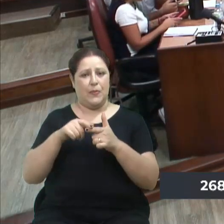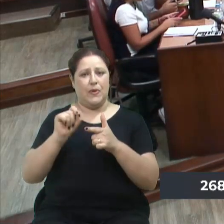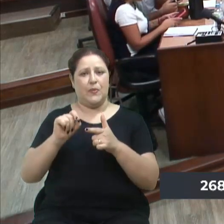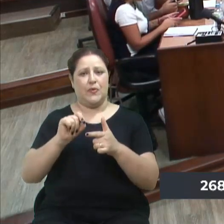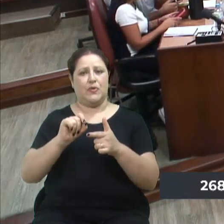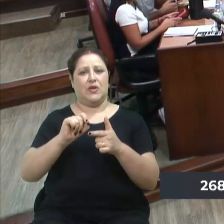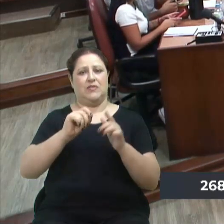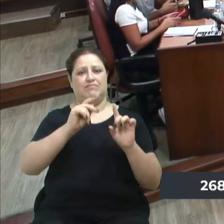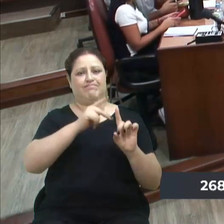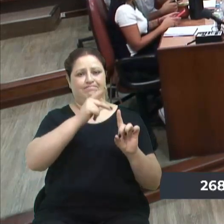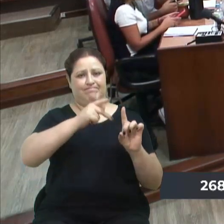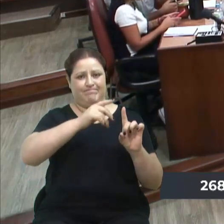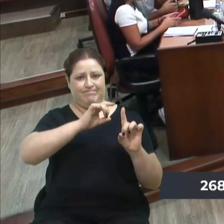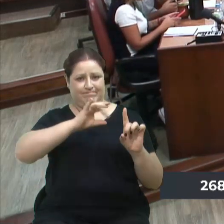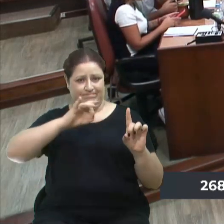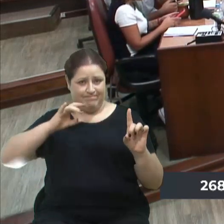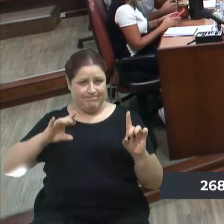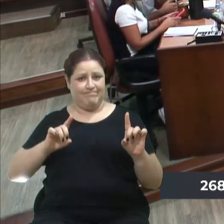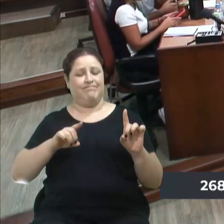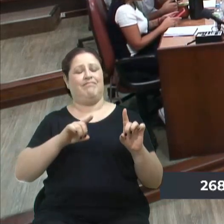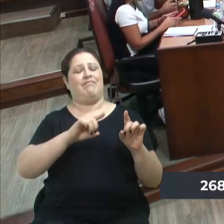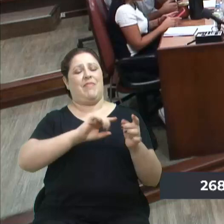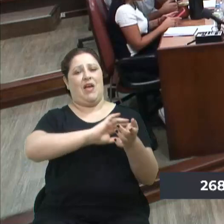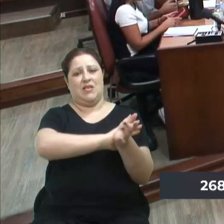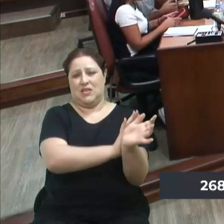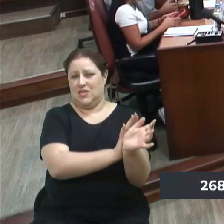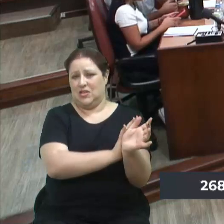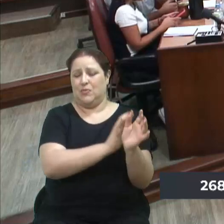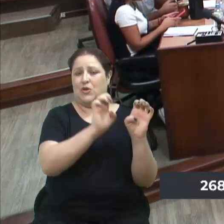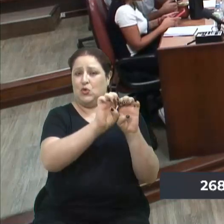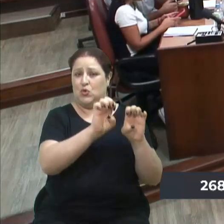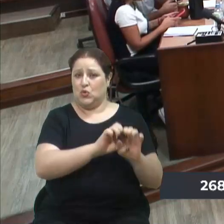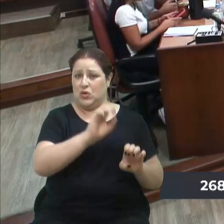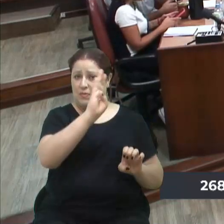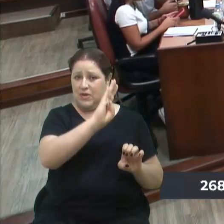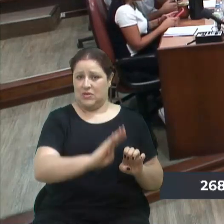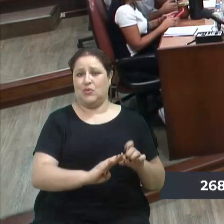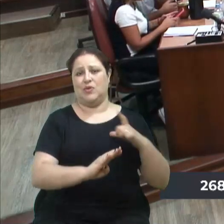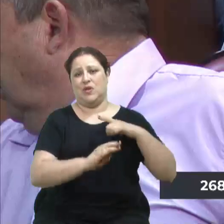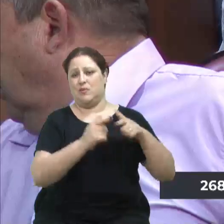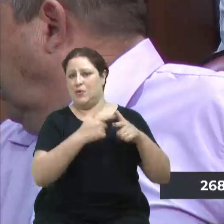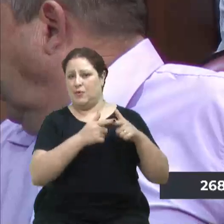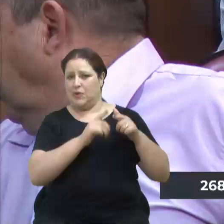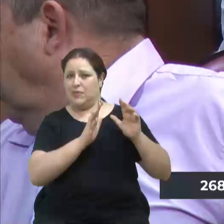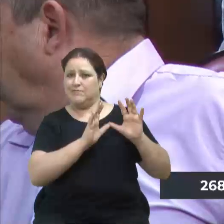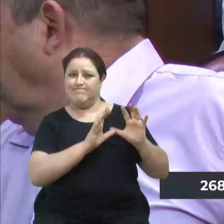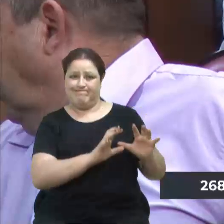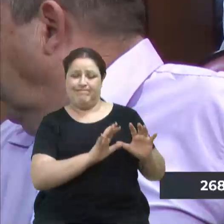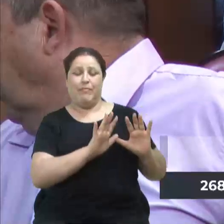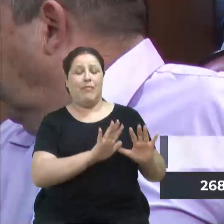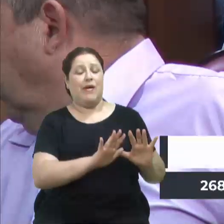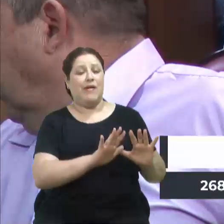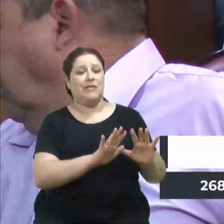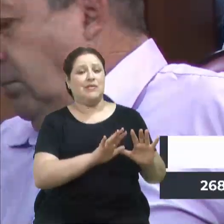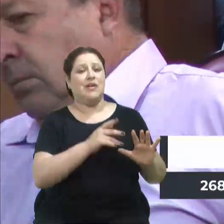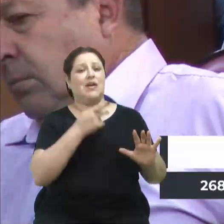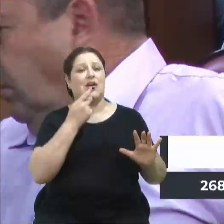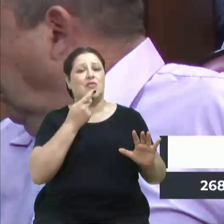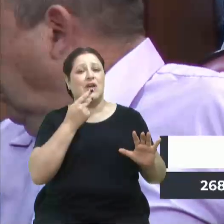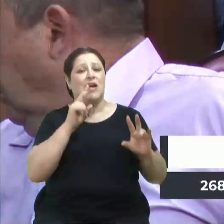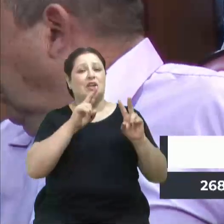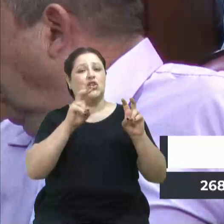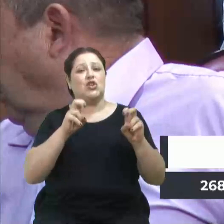de xenofobia é um problema estrutural brasileiro, mas eu queria tocar na questão da